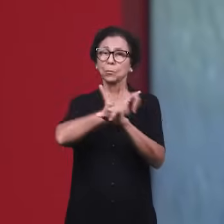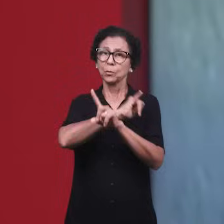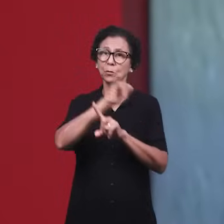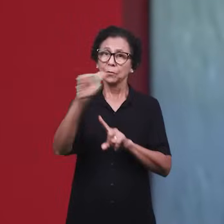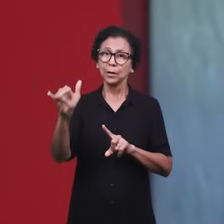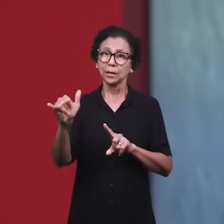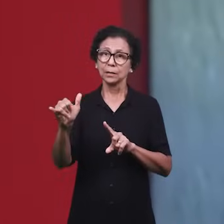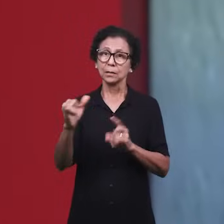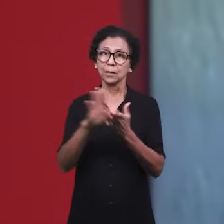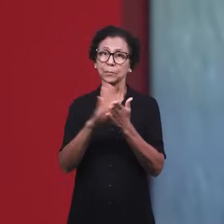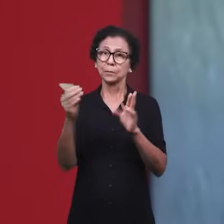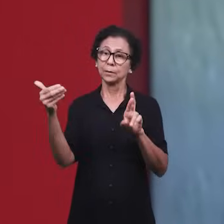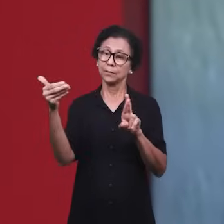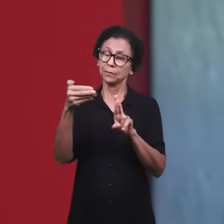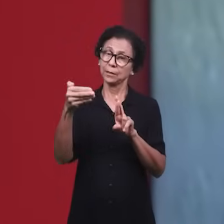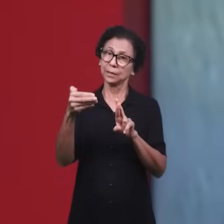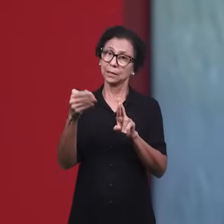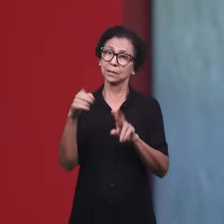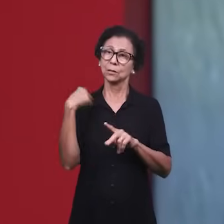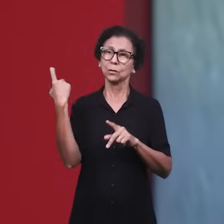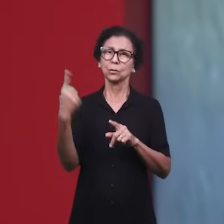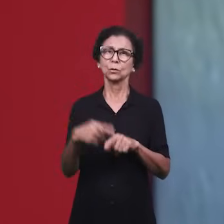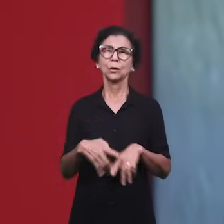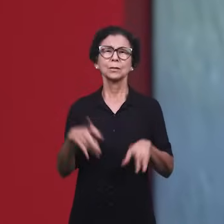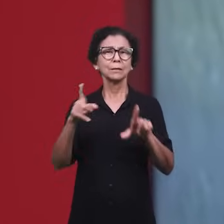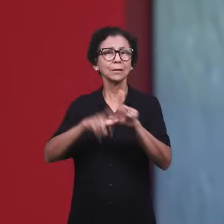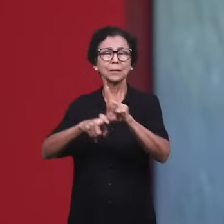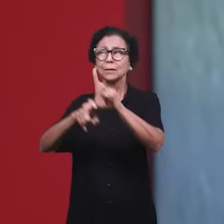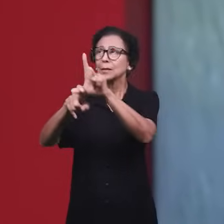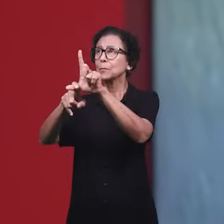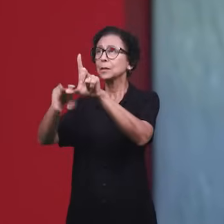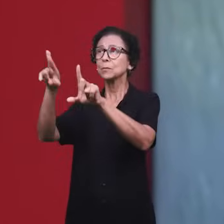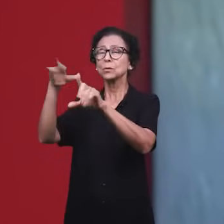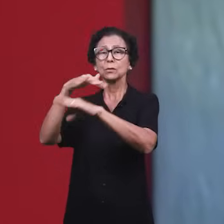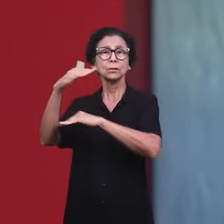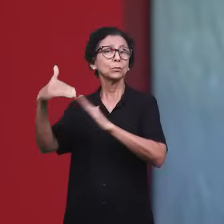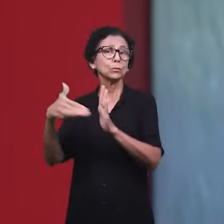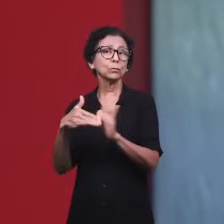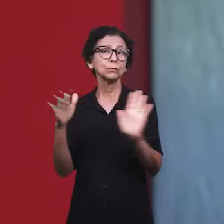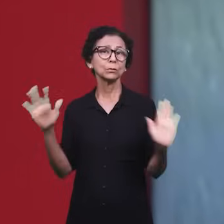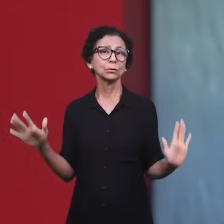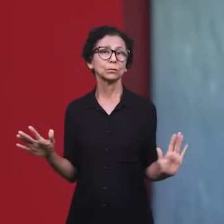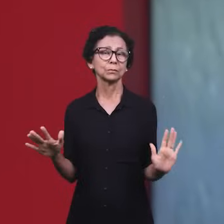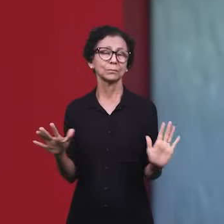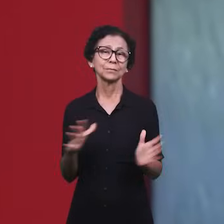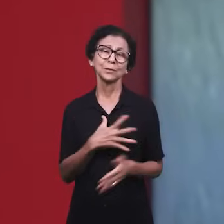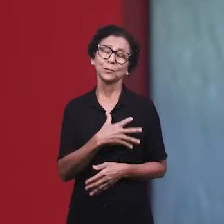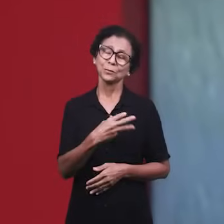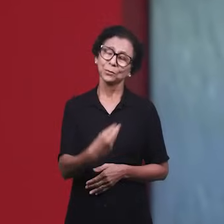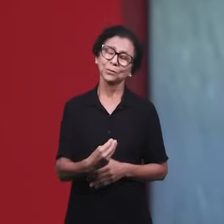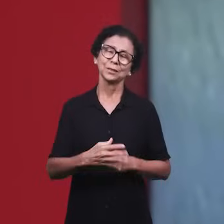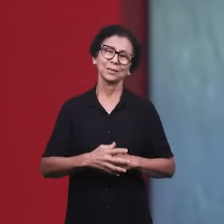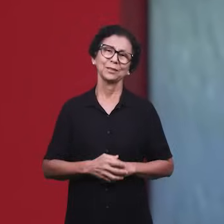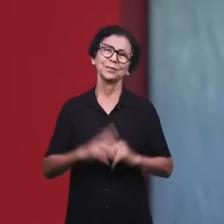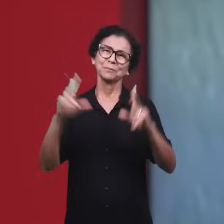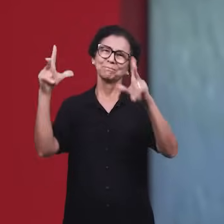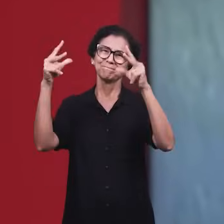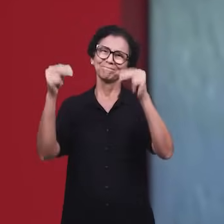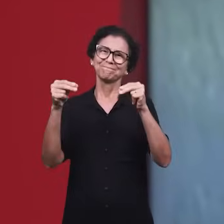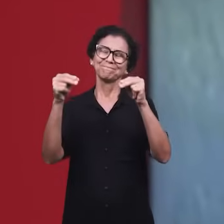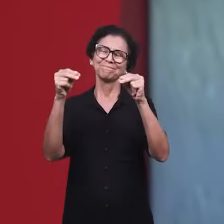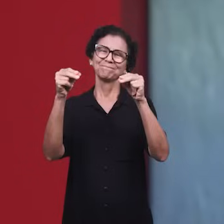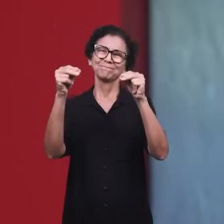que a palavra nos diz que nós dependemos de tudo do senhor tudo aquilo que vem para nós e filho é exatamente uma dádiva uma